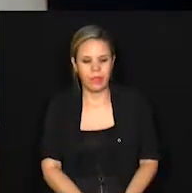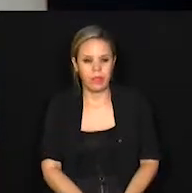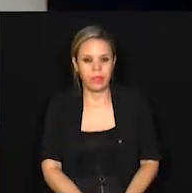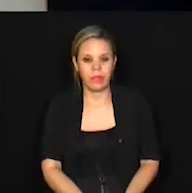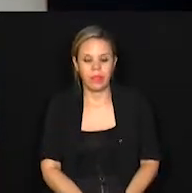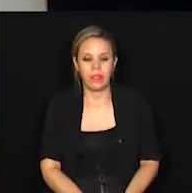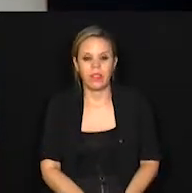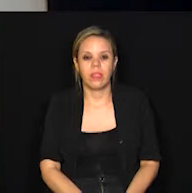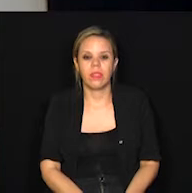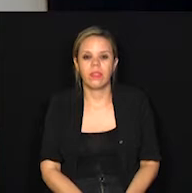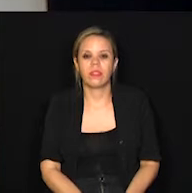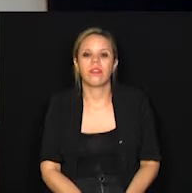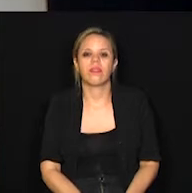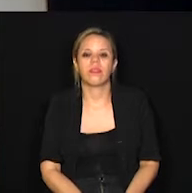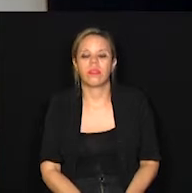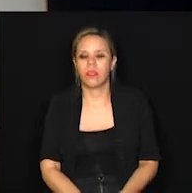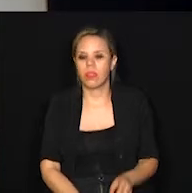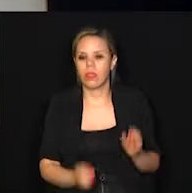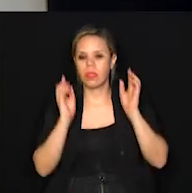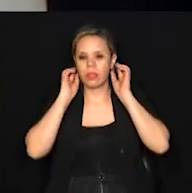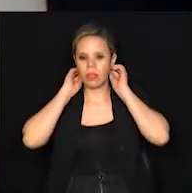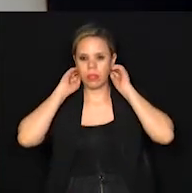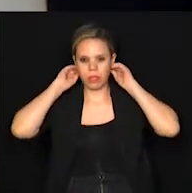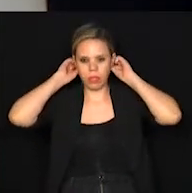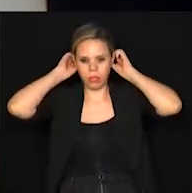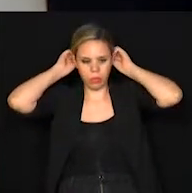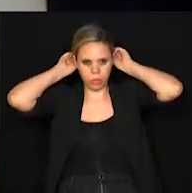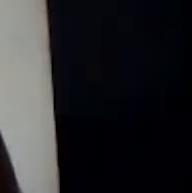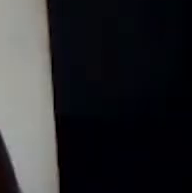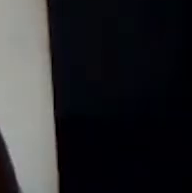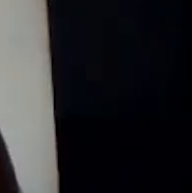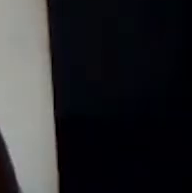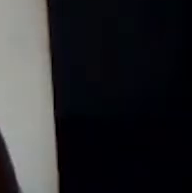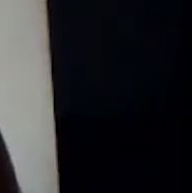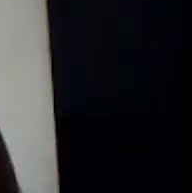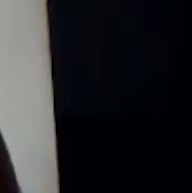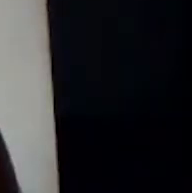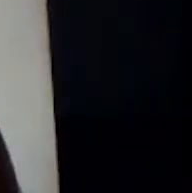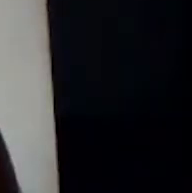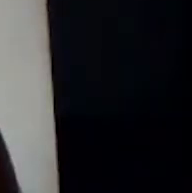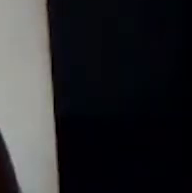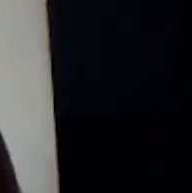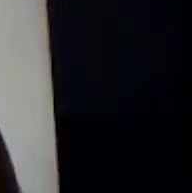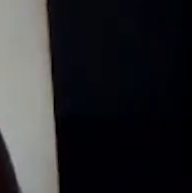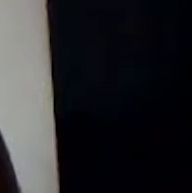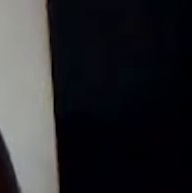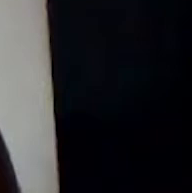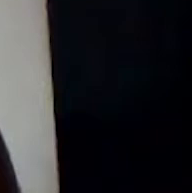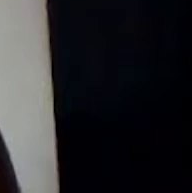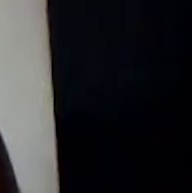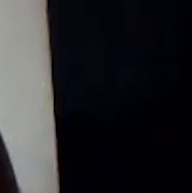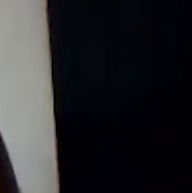Quero também colocar aqui que eu respeito a opinião de quem acha válido a volta às aulas,